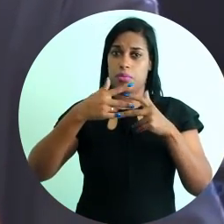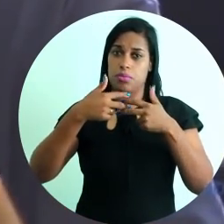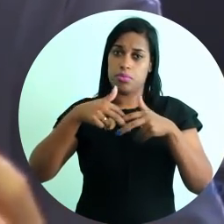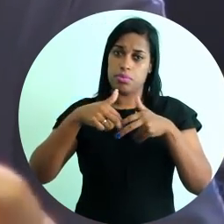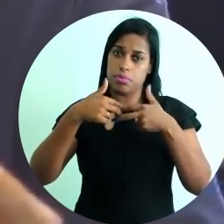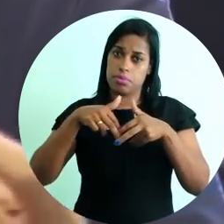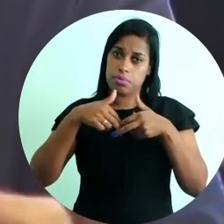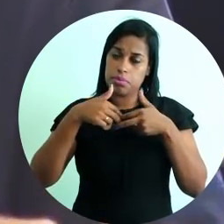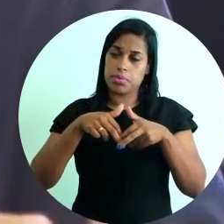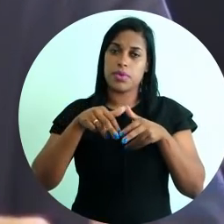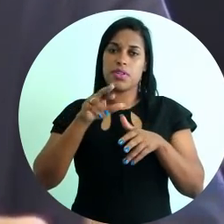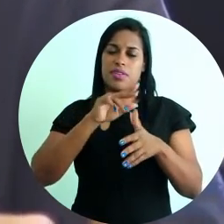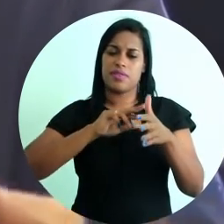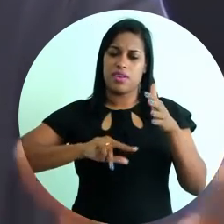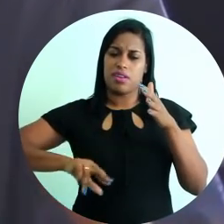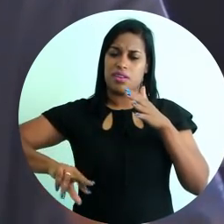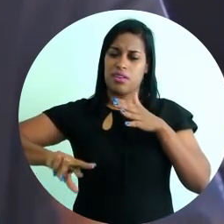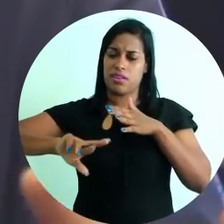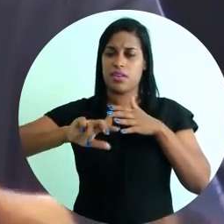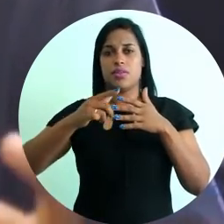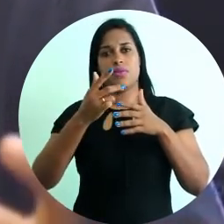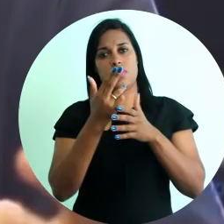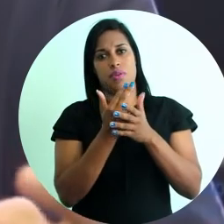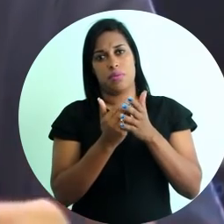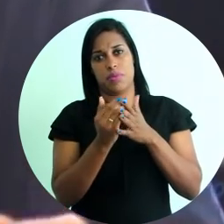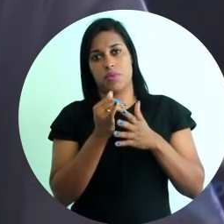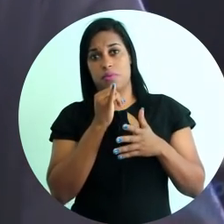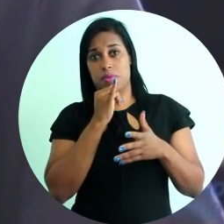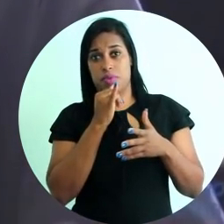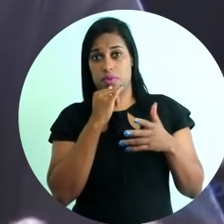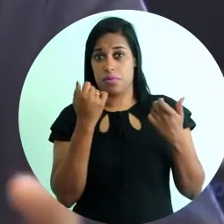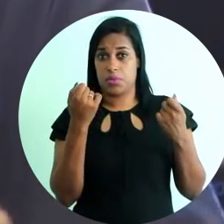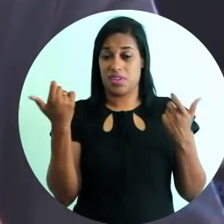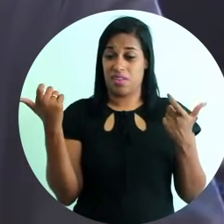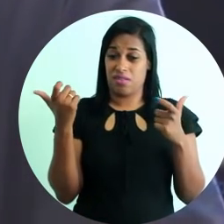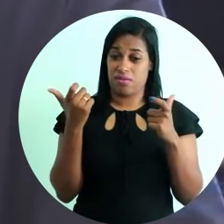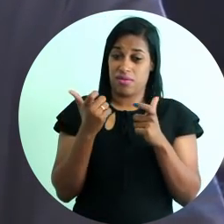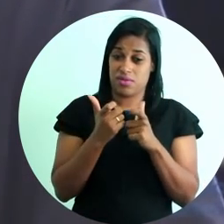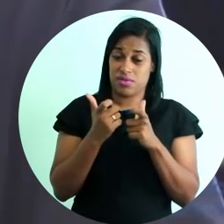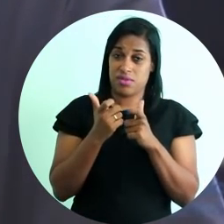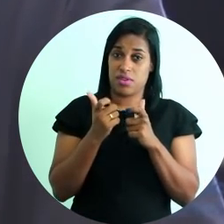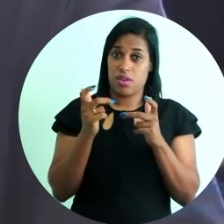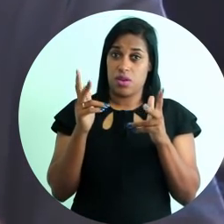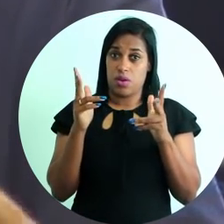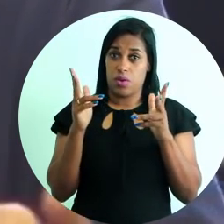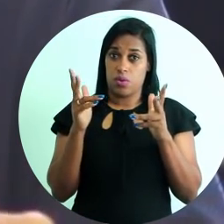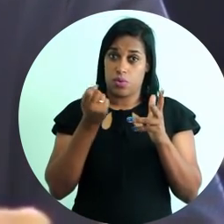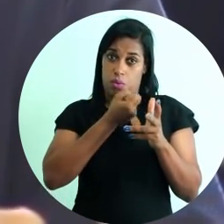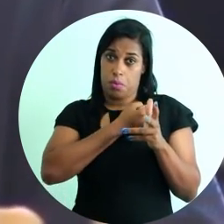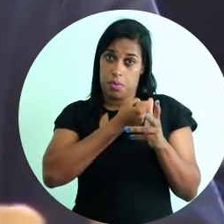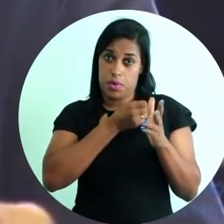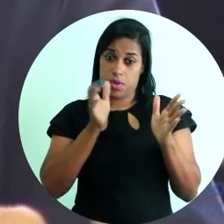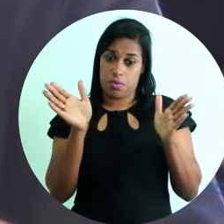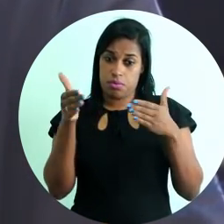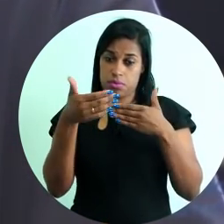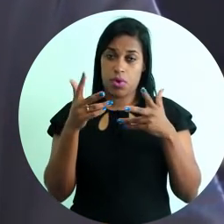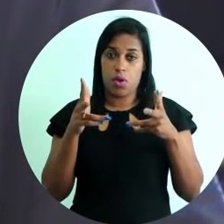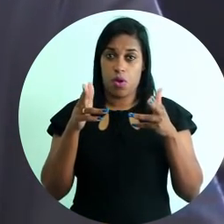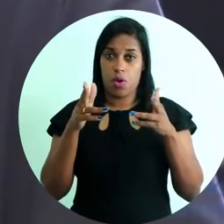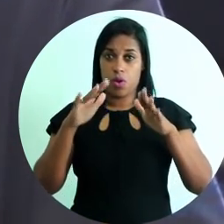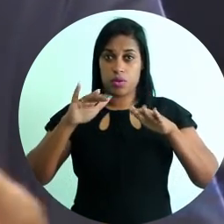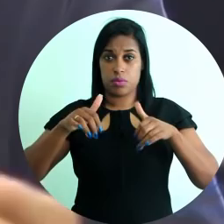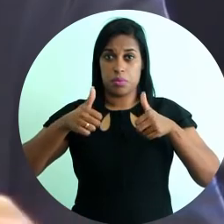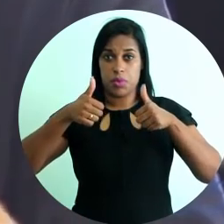ajuste, diversos tipos de manipulação nessa imagem. Por exemplo, você vai ter que reduzir o tamanho dela, você vai ter que fazer algum tipo de corte, melhorar